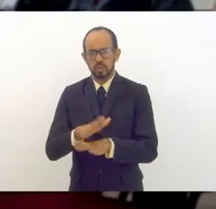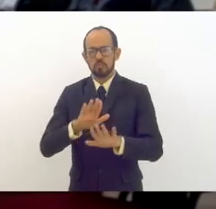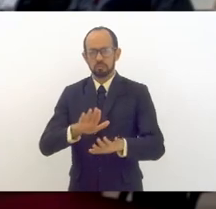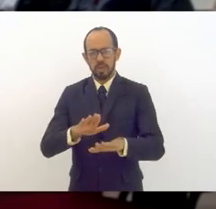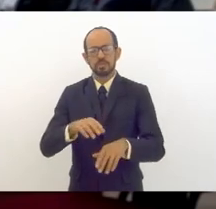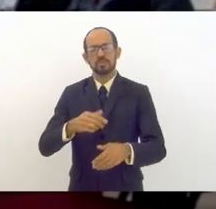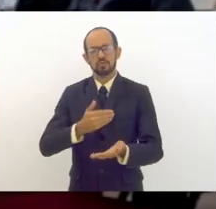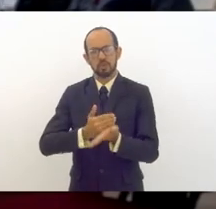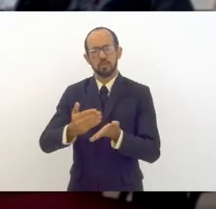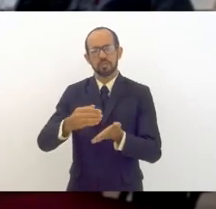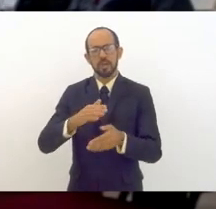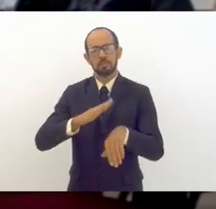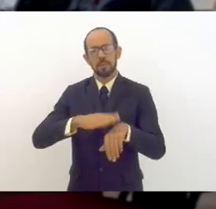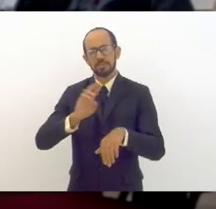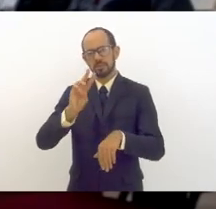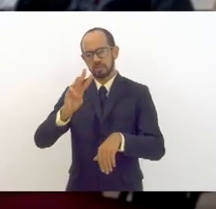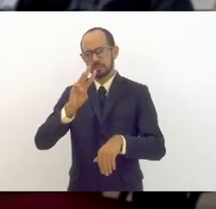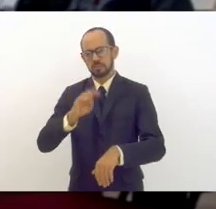23.